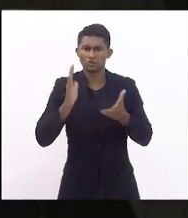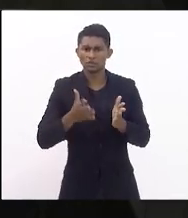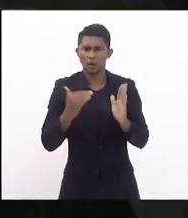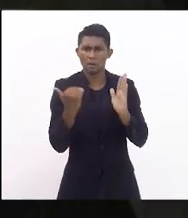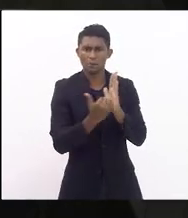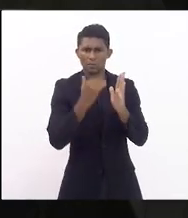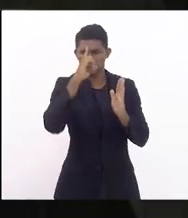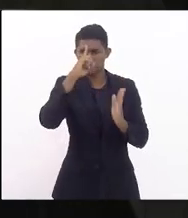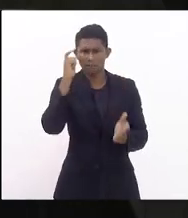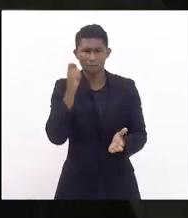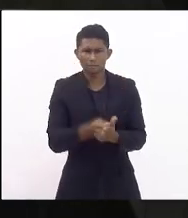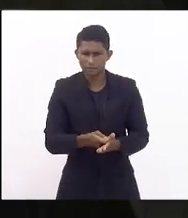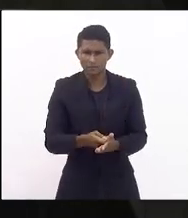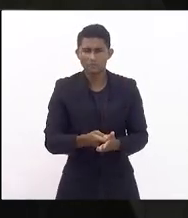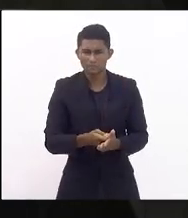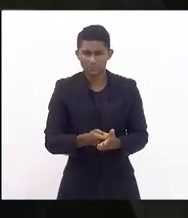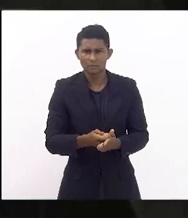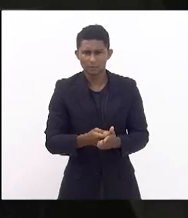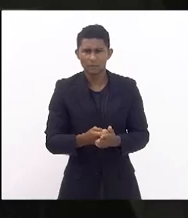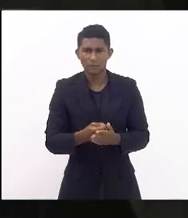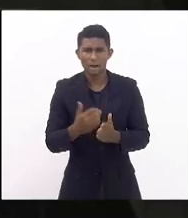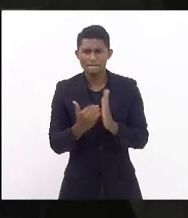antecipada, com 13 anos de antecedência.